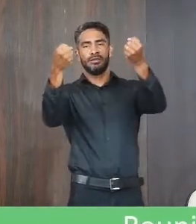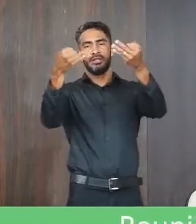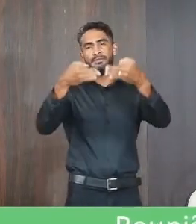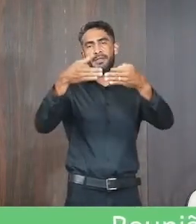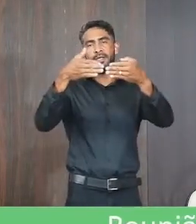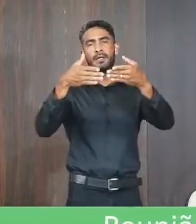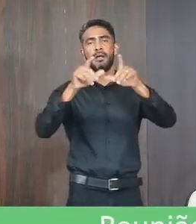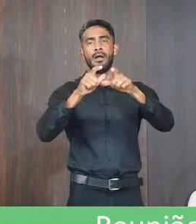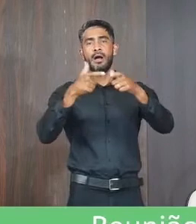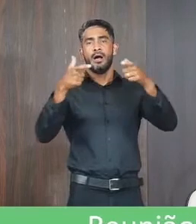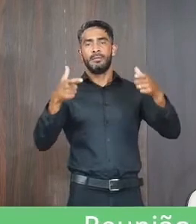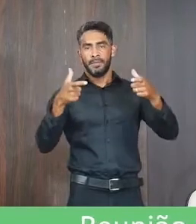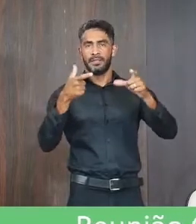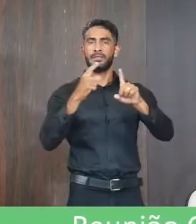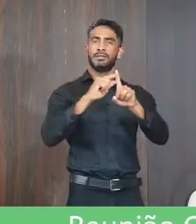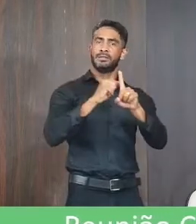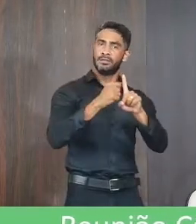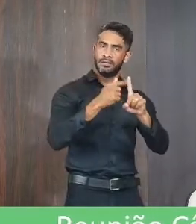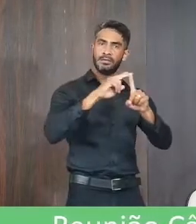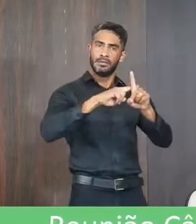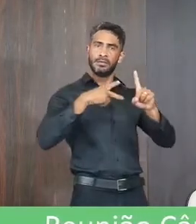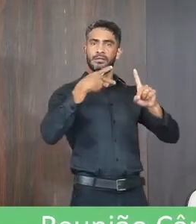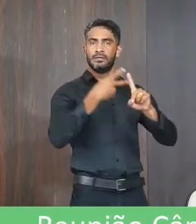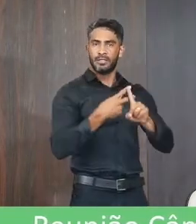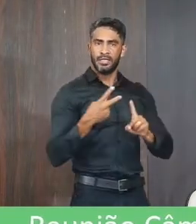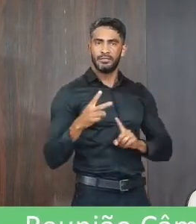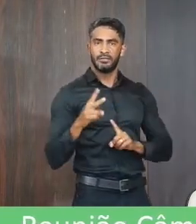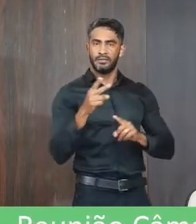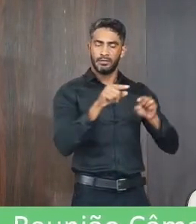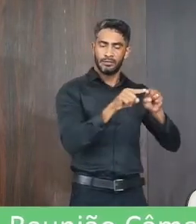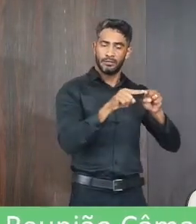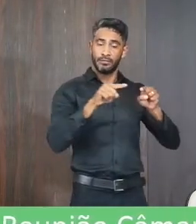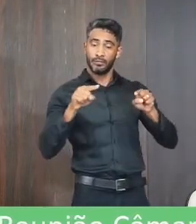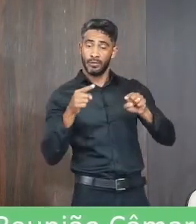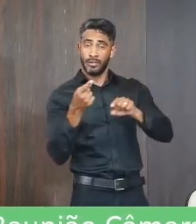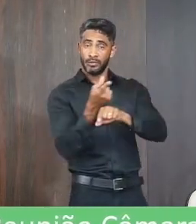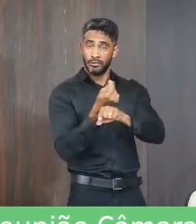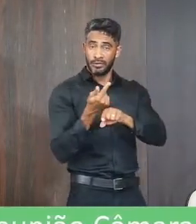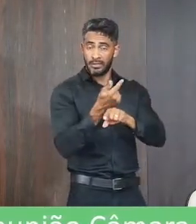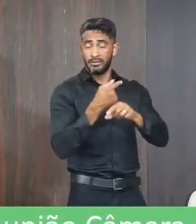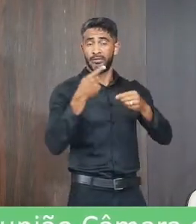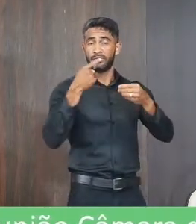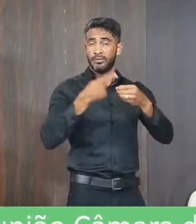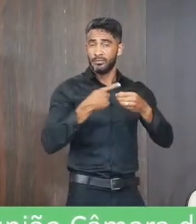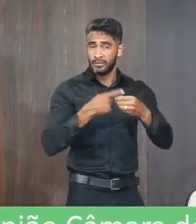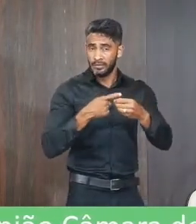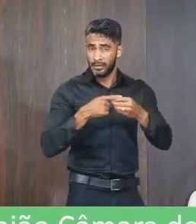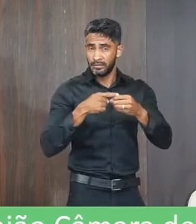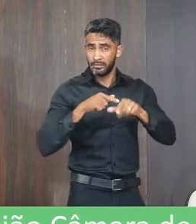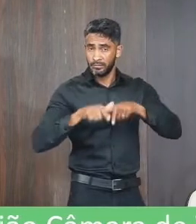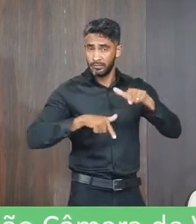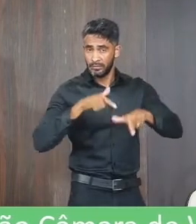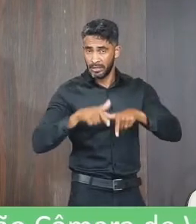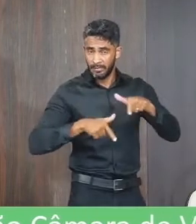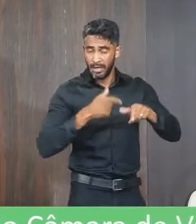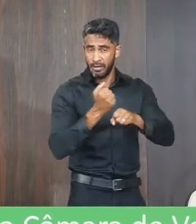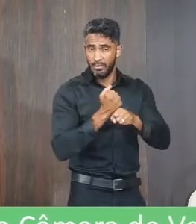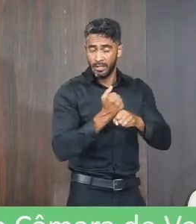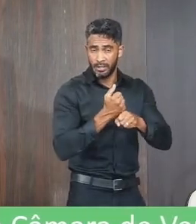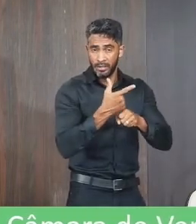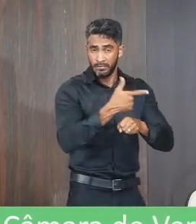ampliação do limite para abertura de crédito suplementares durante a execução orçamentária municipal, no exercício de 2022,